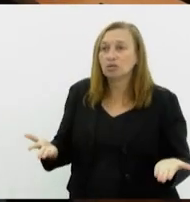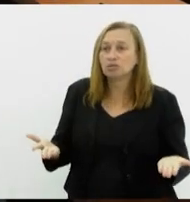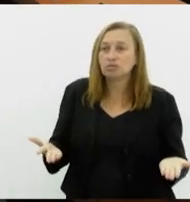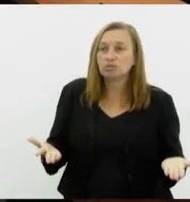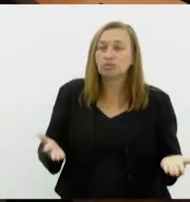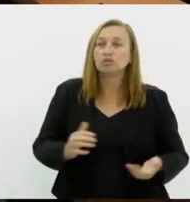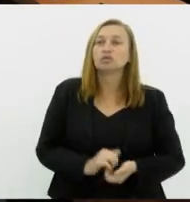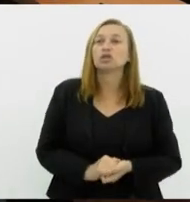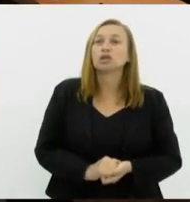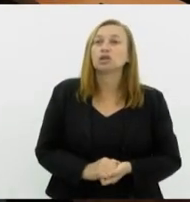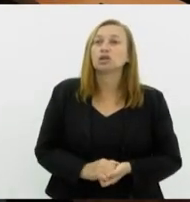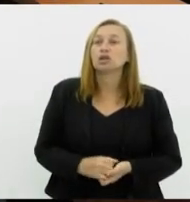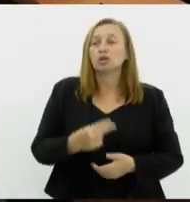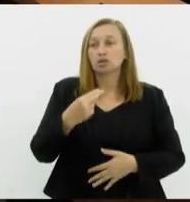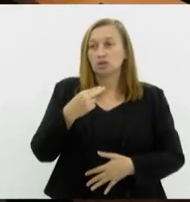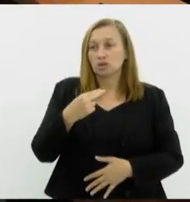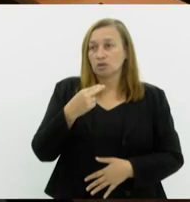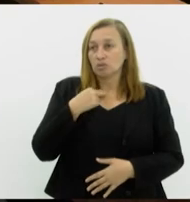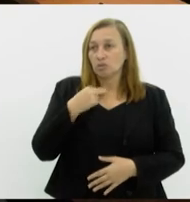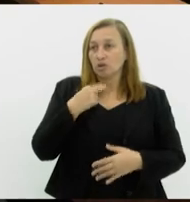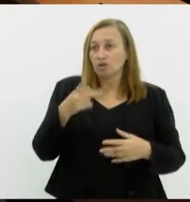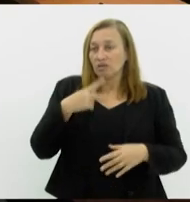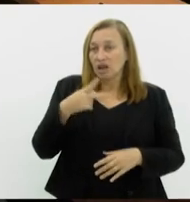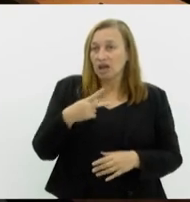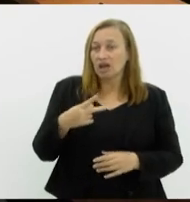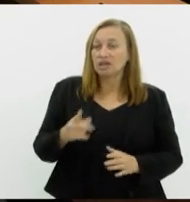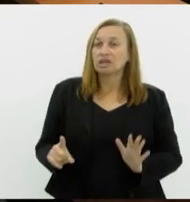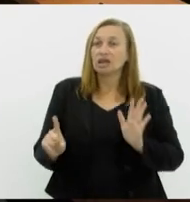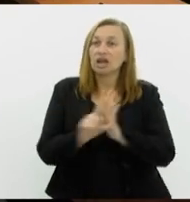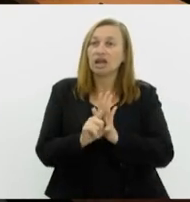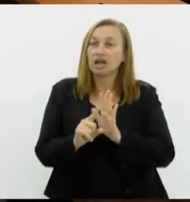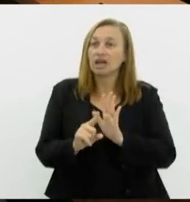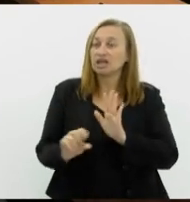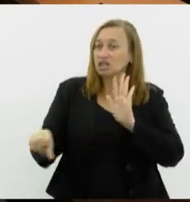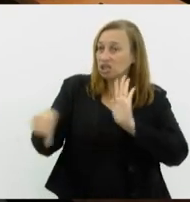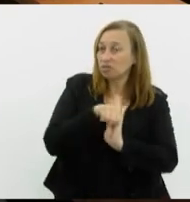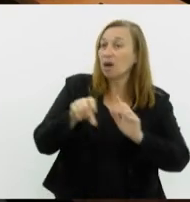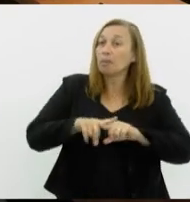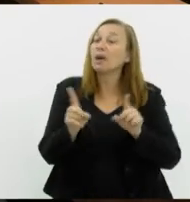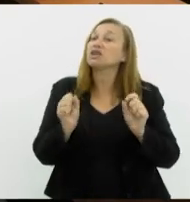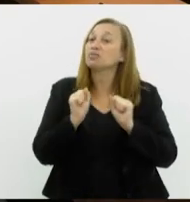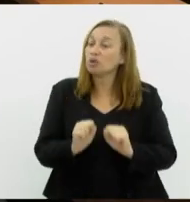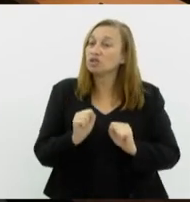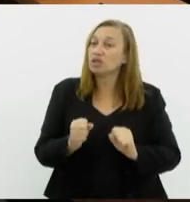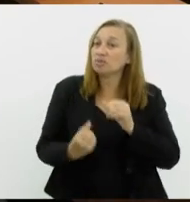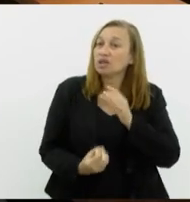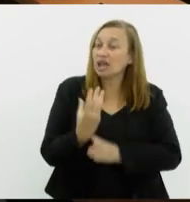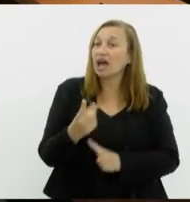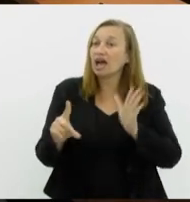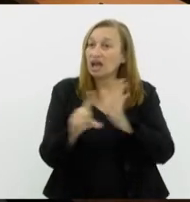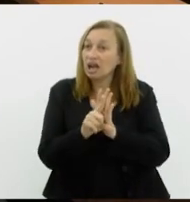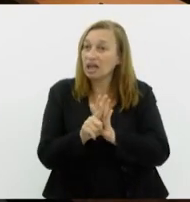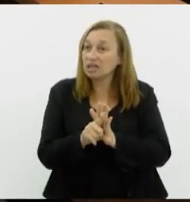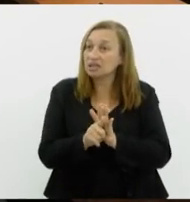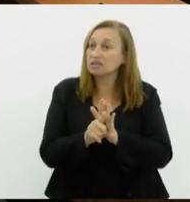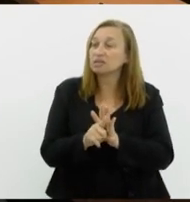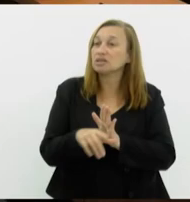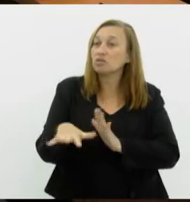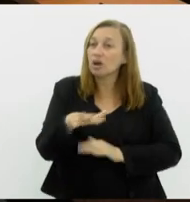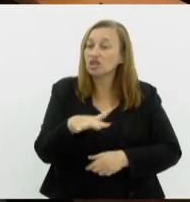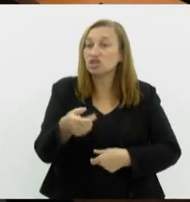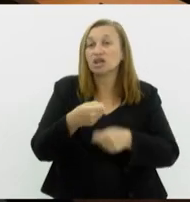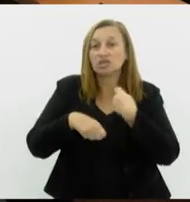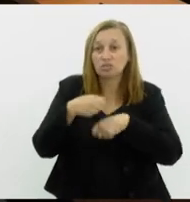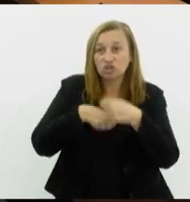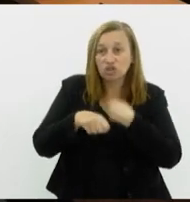Vossa Excelência não pode legislar sobre a questão criminal, mas podemos legislar sobre as sanções administrativas,